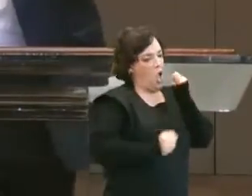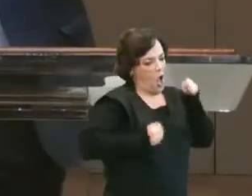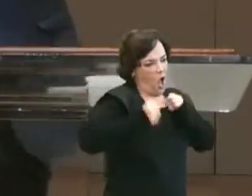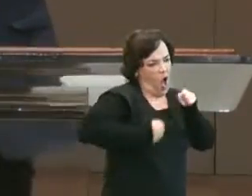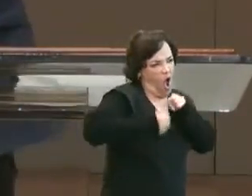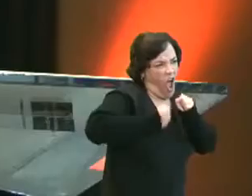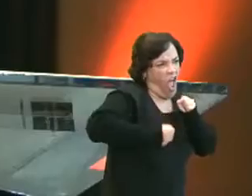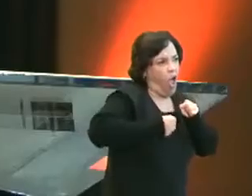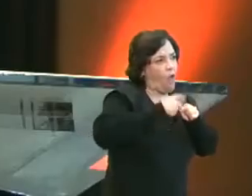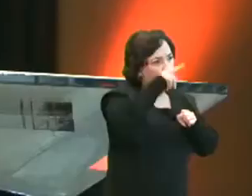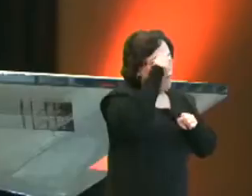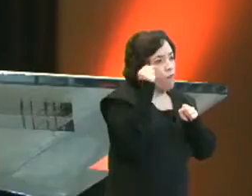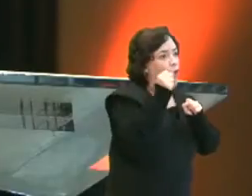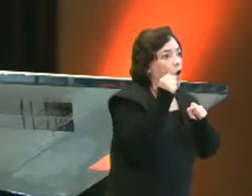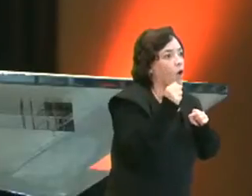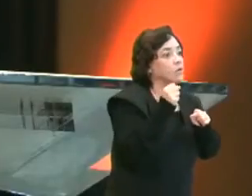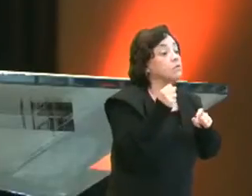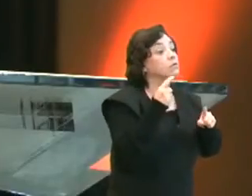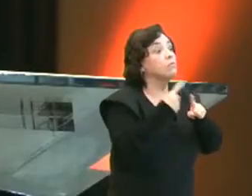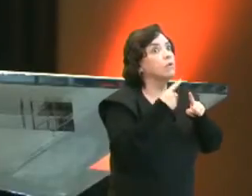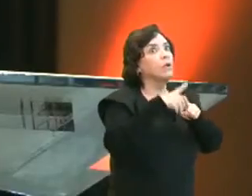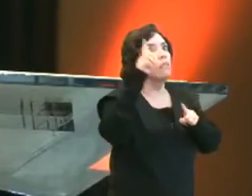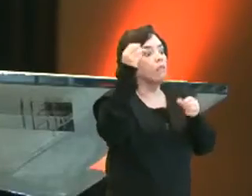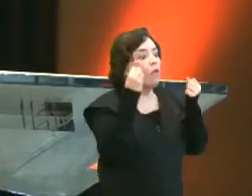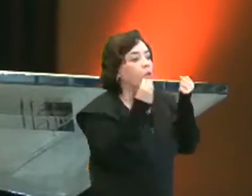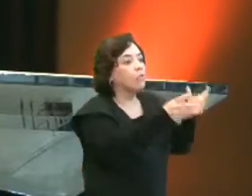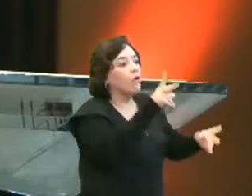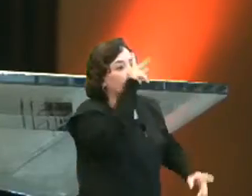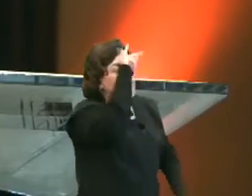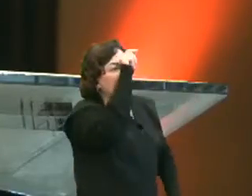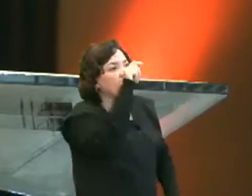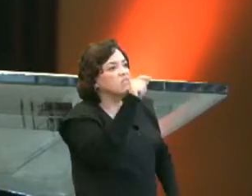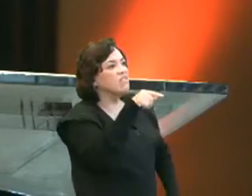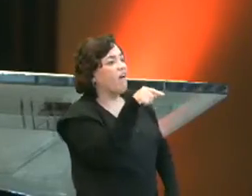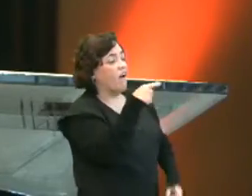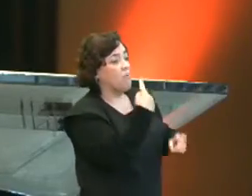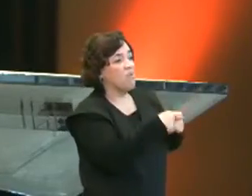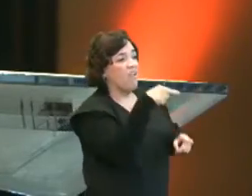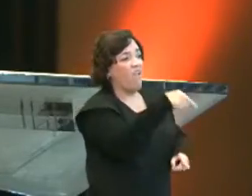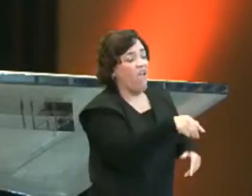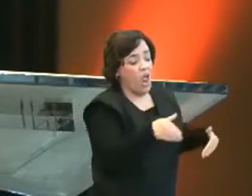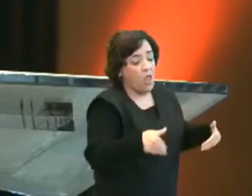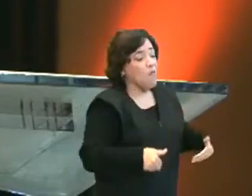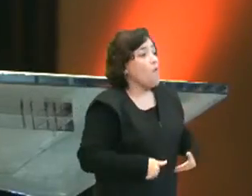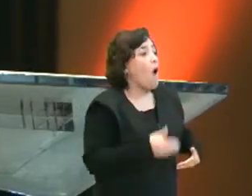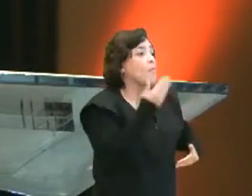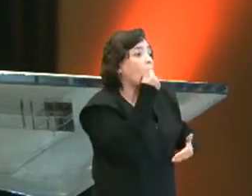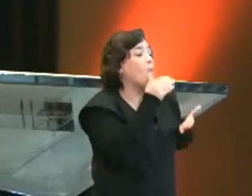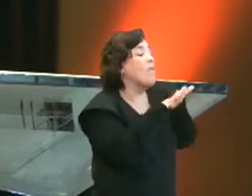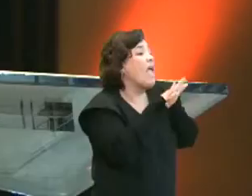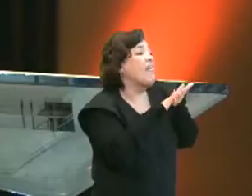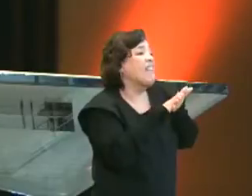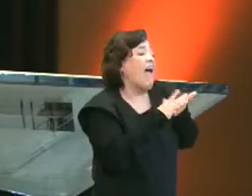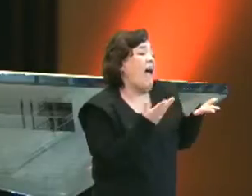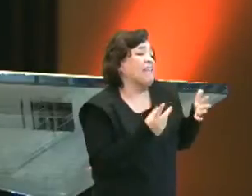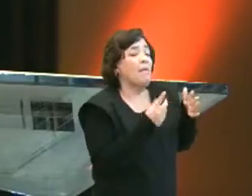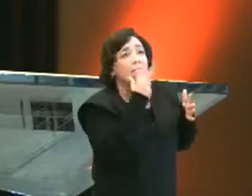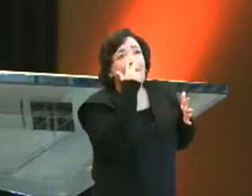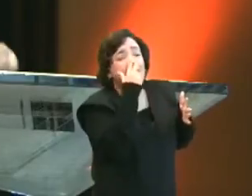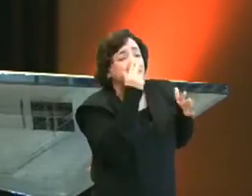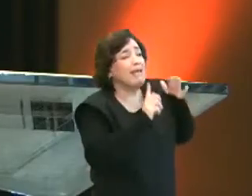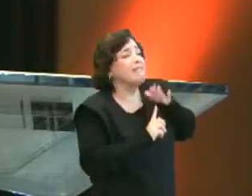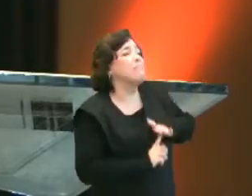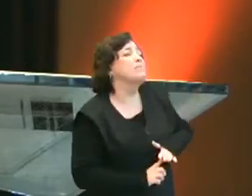cavalos. A primeira forma que Deus manifesta a força na fraqueza de Elias é lhe dando